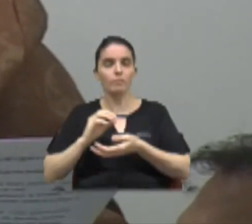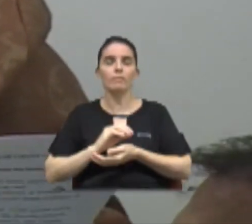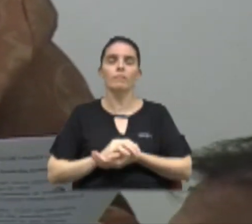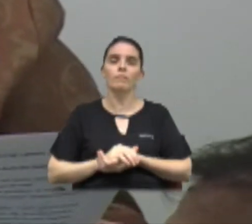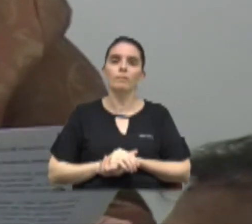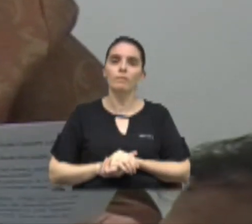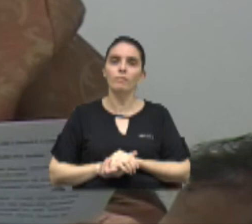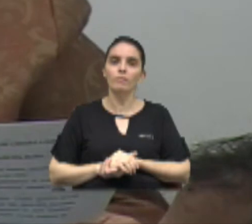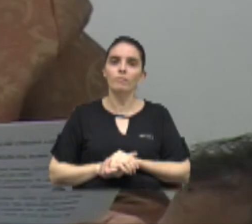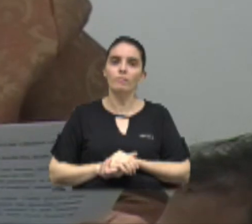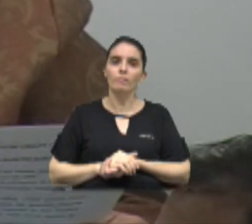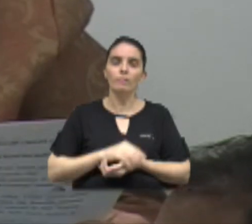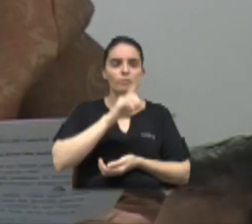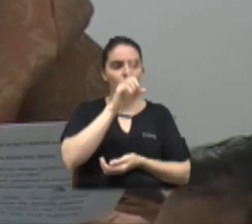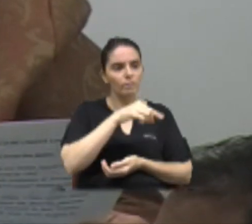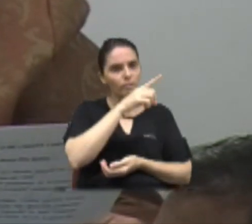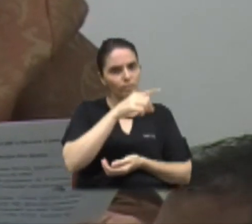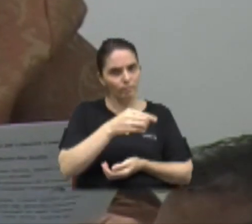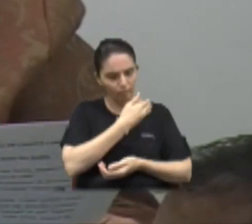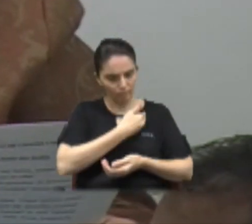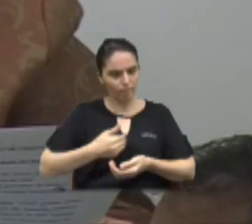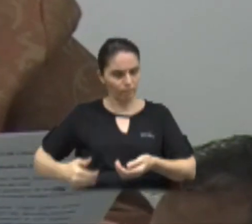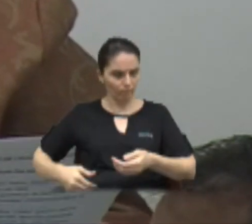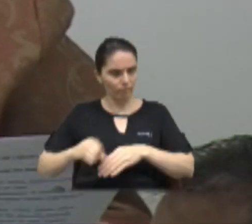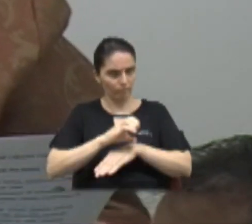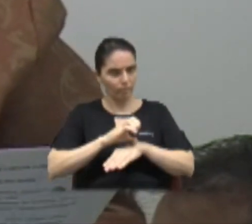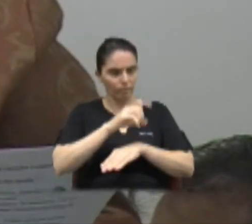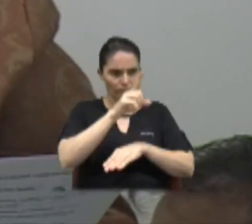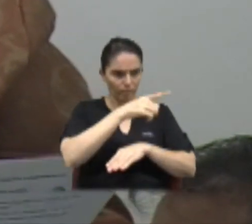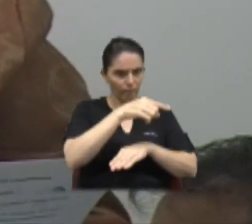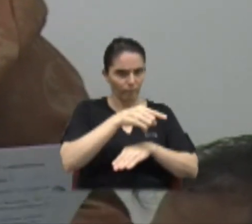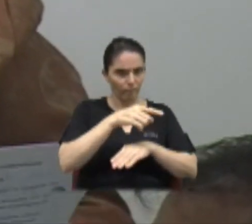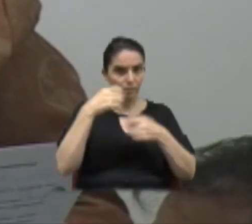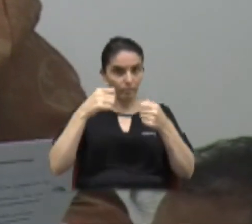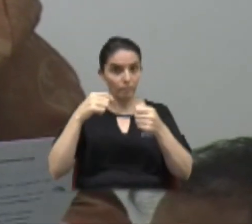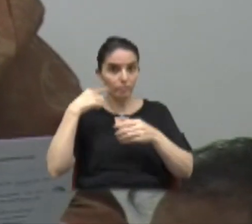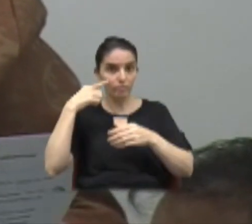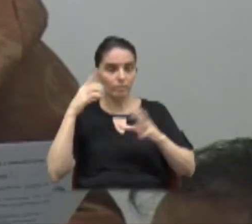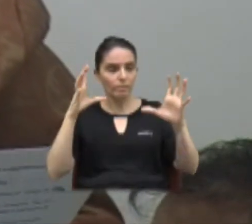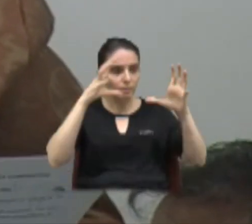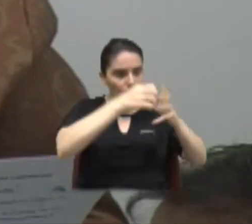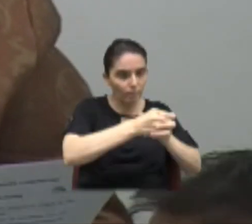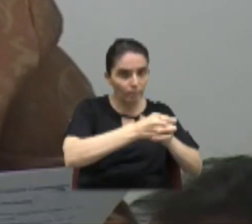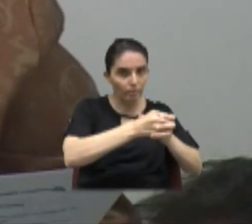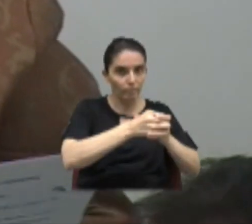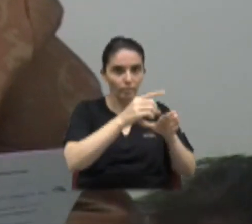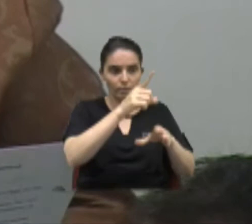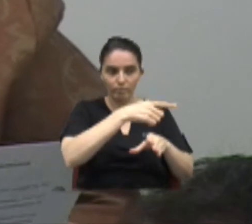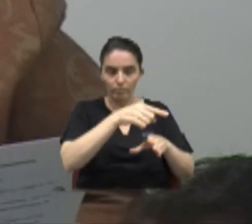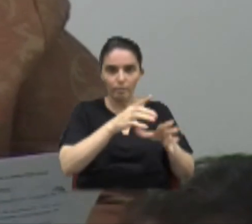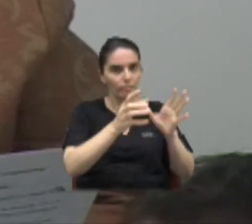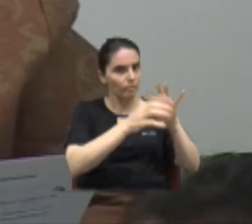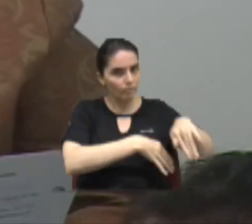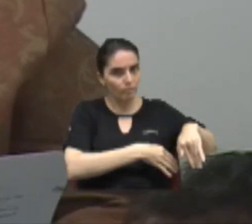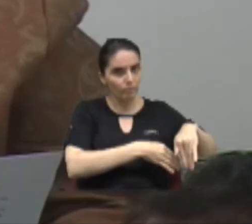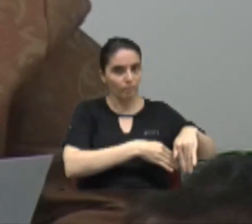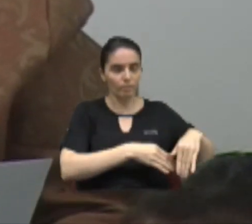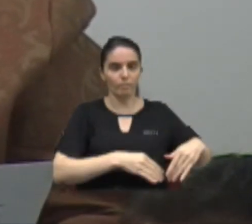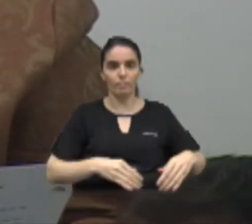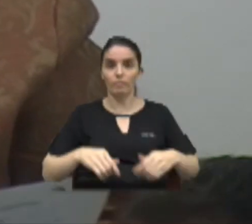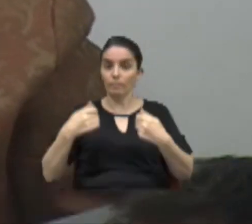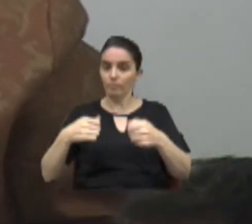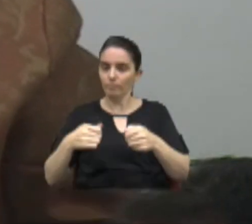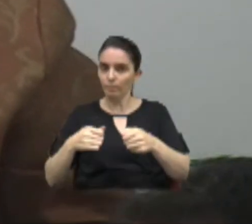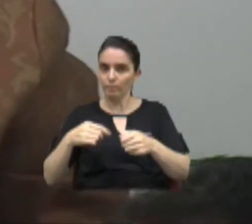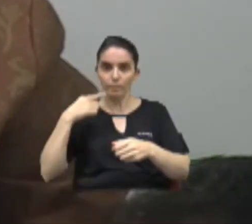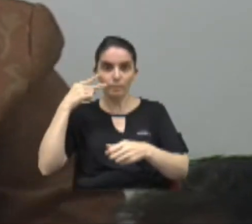e agora derrubar esse veto, né, do governador. Então, nós temos que, nesses dias, cada um dos partidos, ligarem para os seus